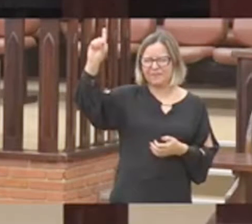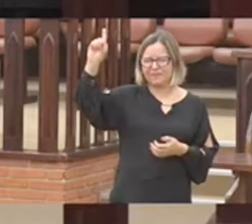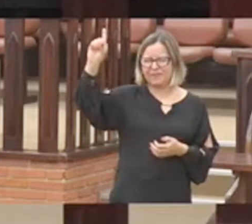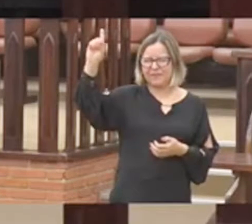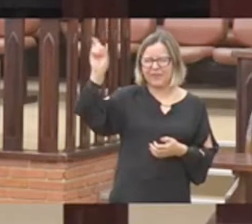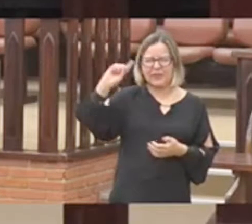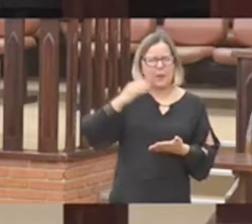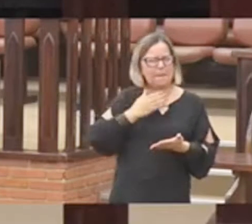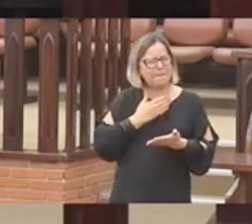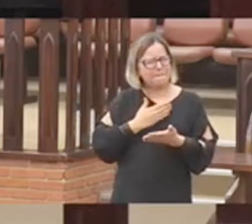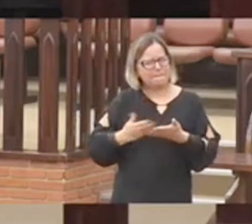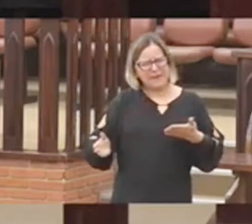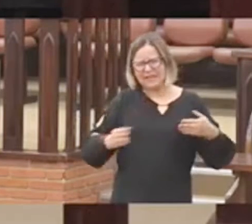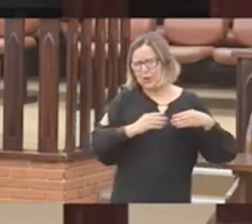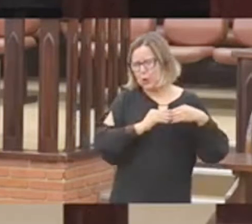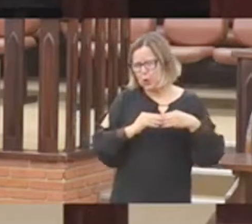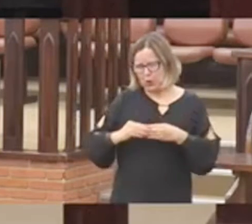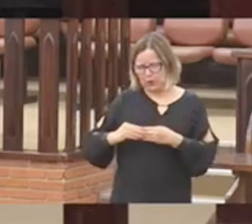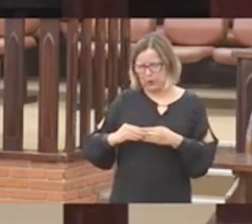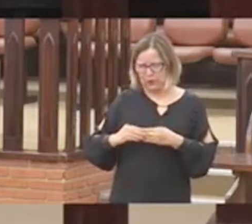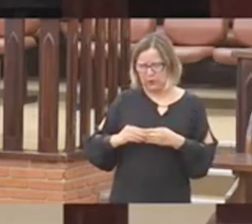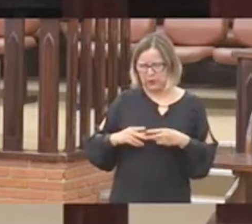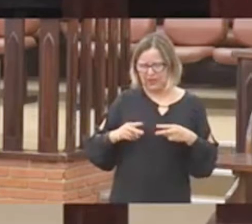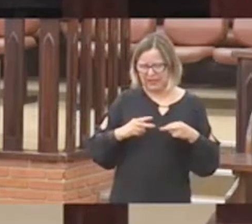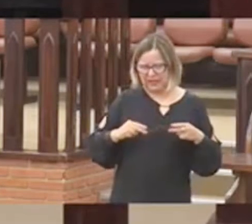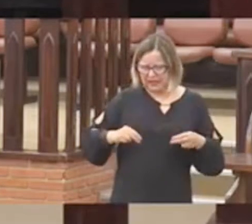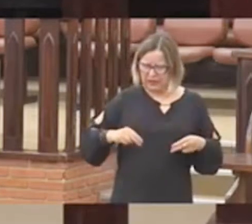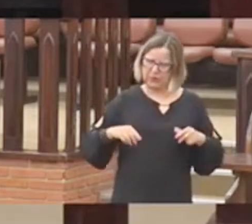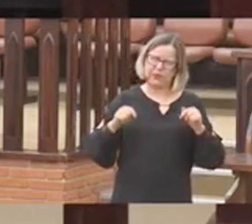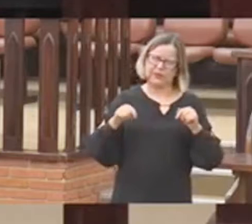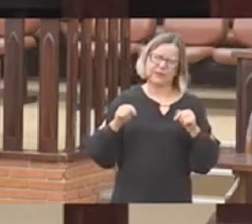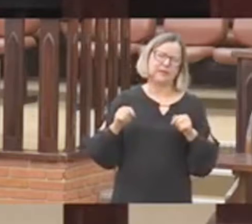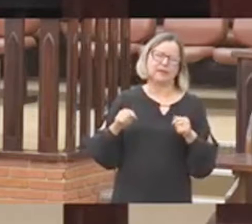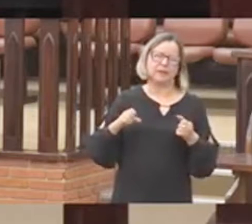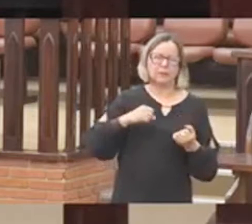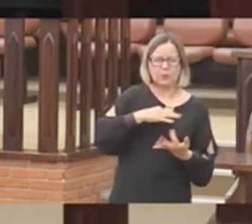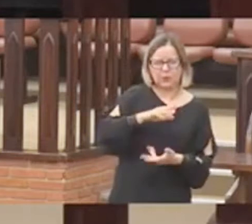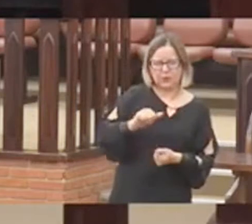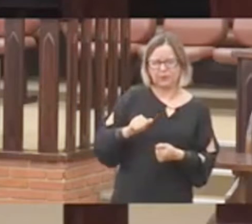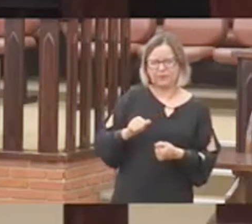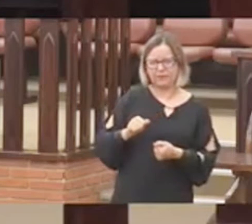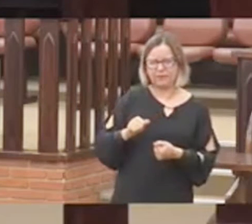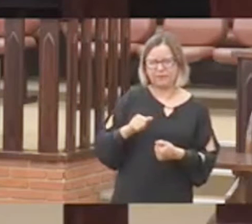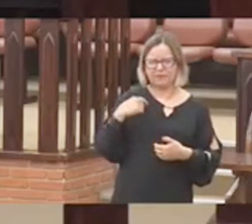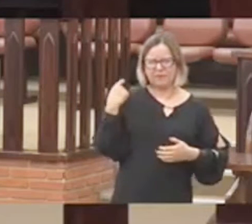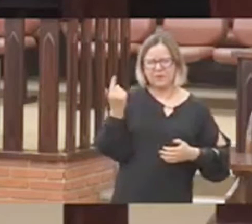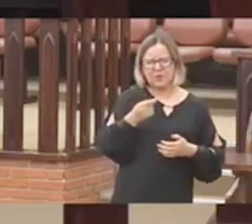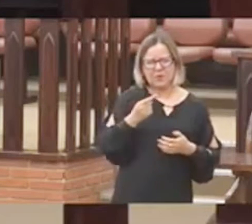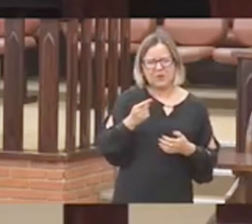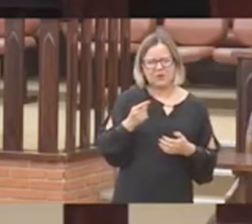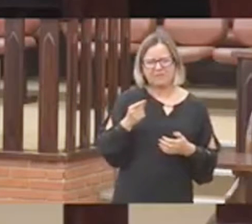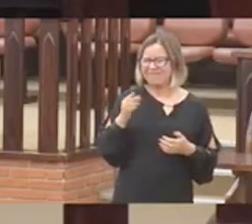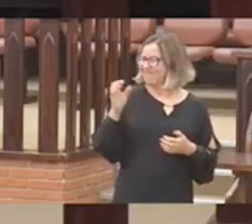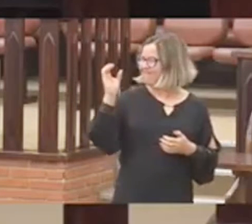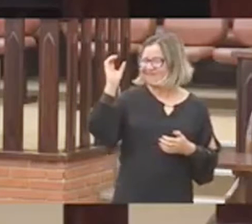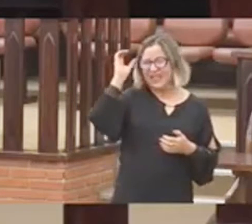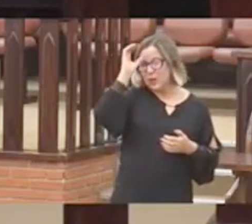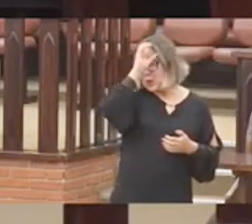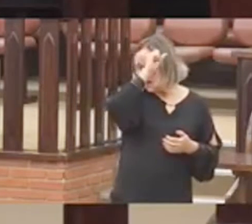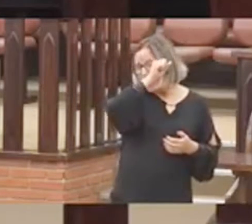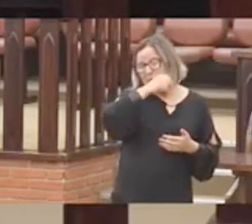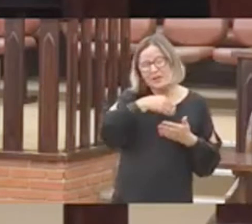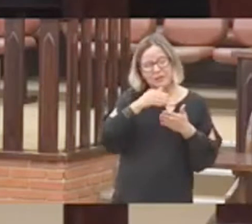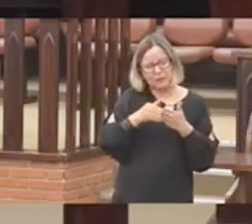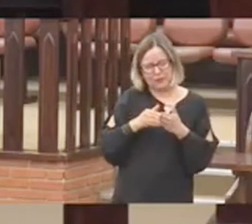perdeu o controle da situação. Não entendemos muitas coisas, ó Pai, mas cremos num Deus